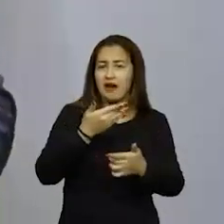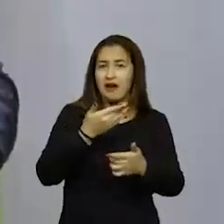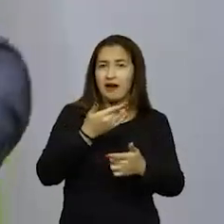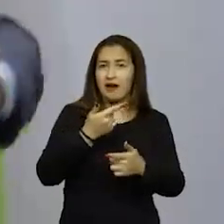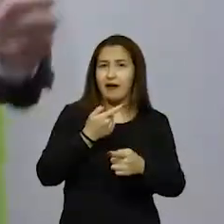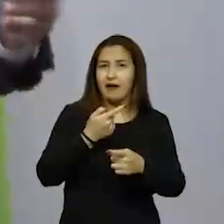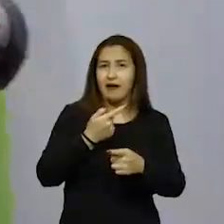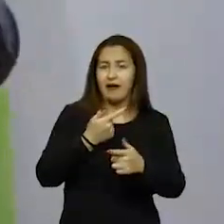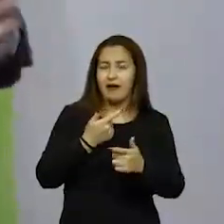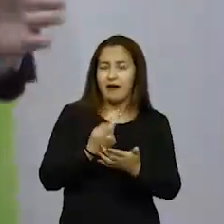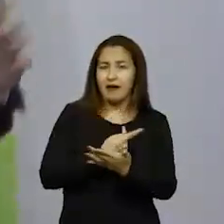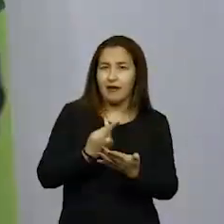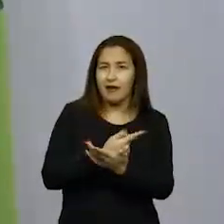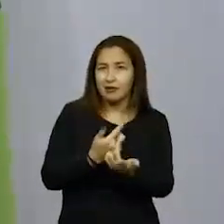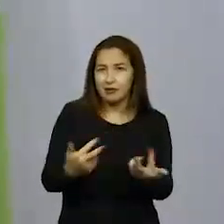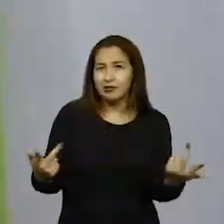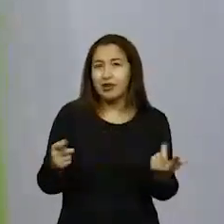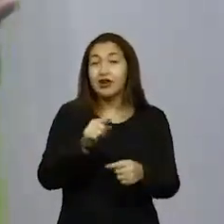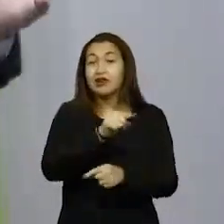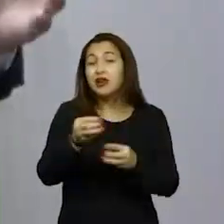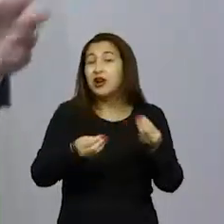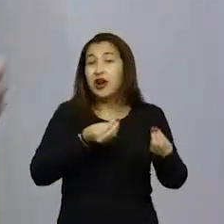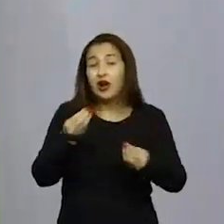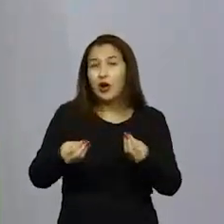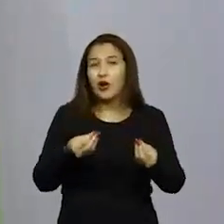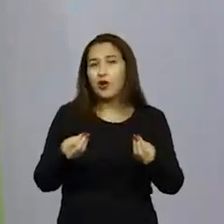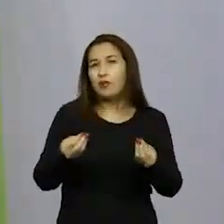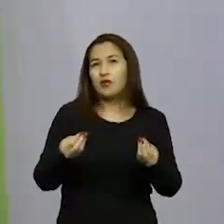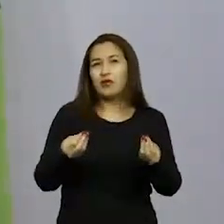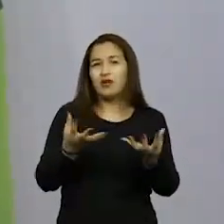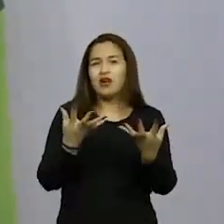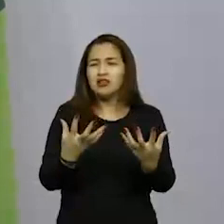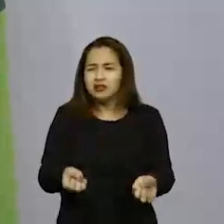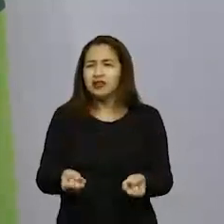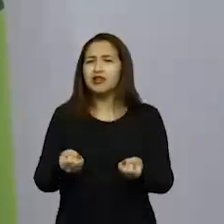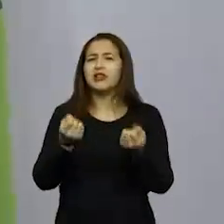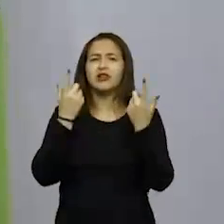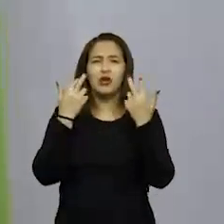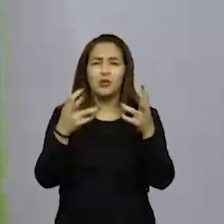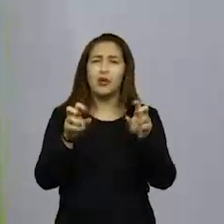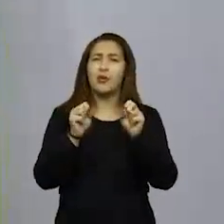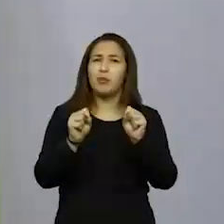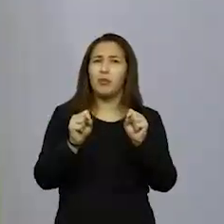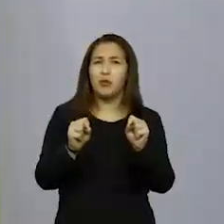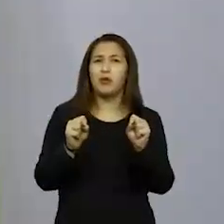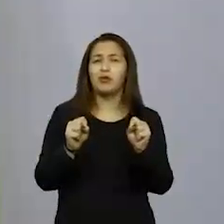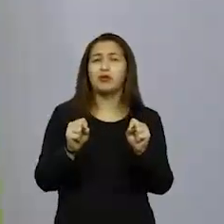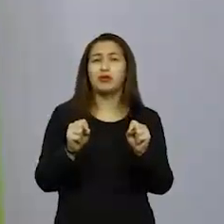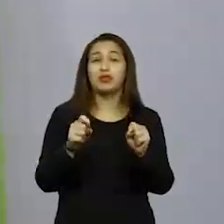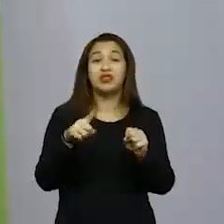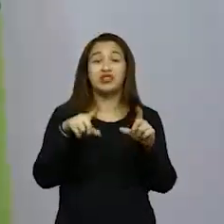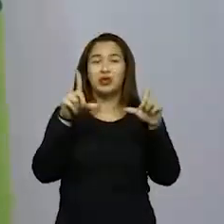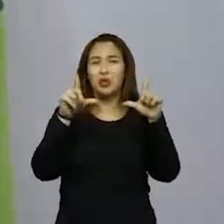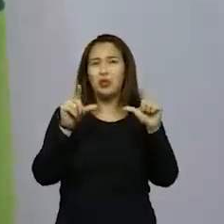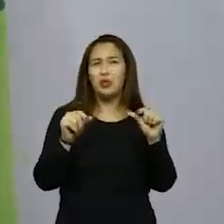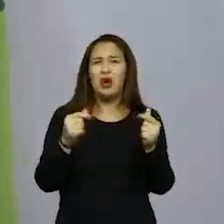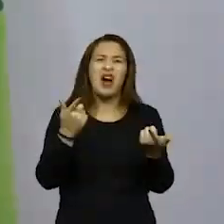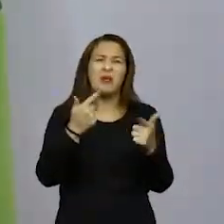a público e fica assim, nós aceitamos, nós pormenorizamos,